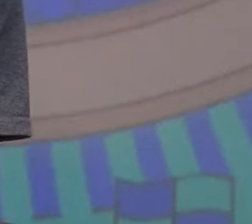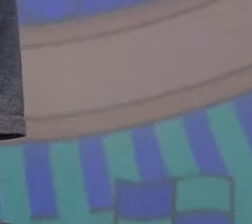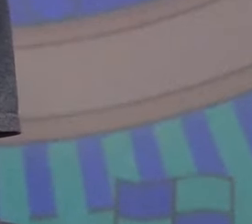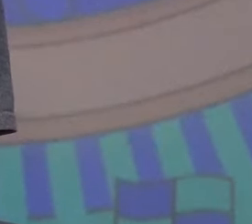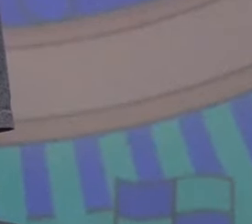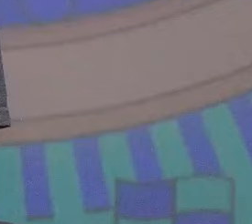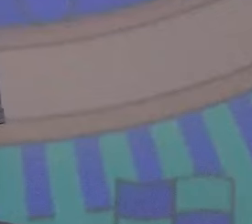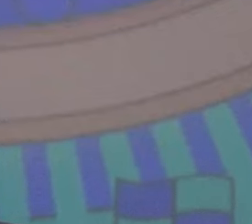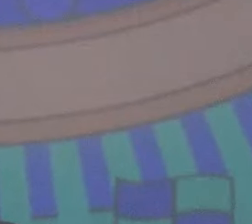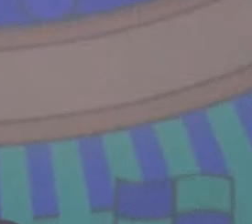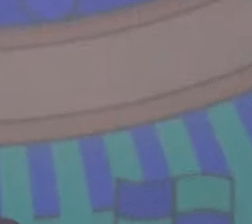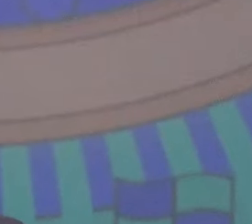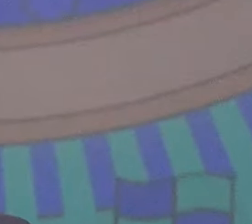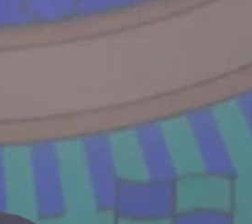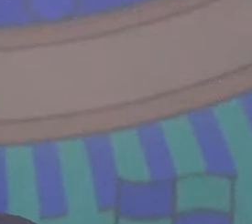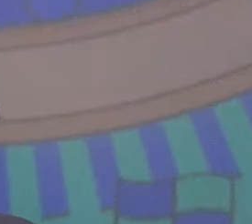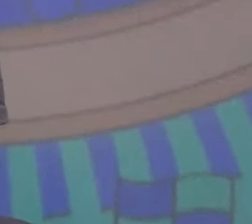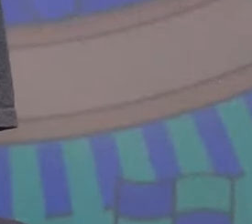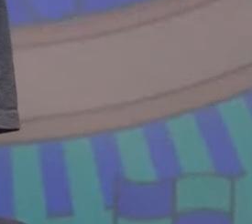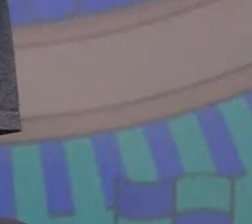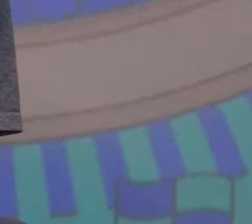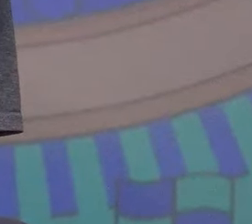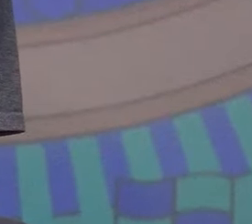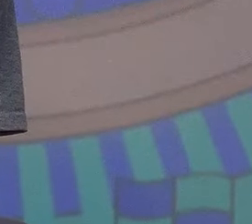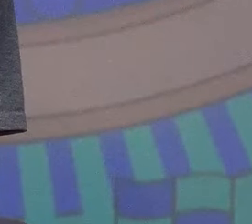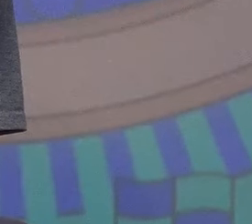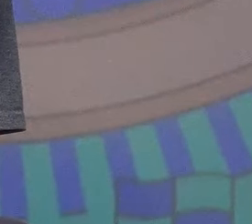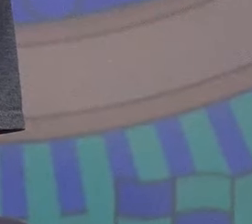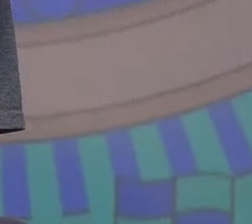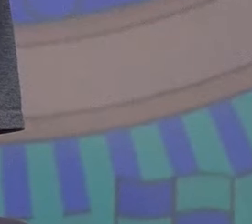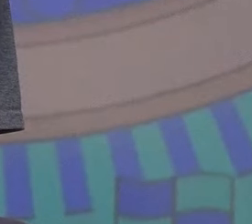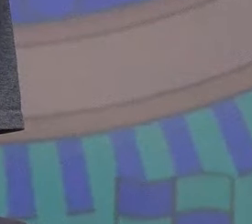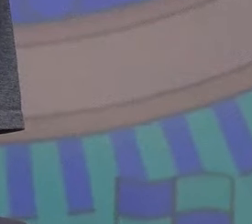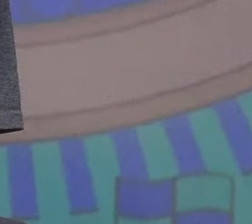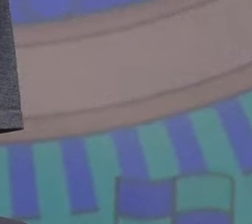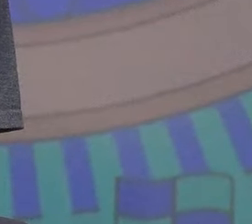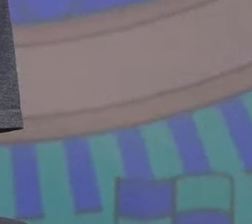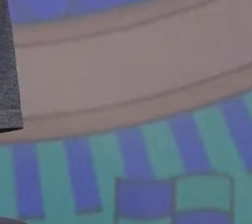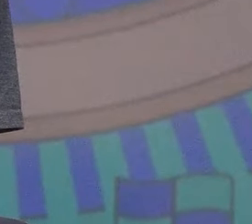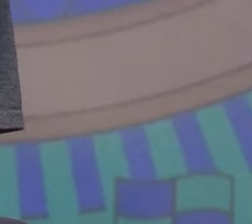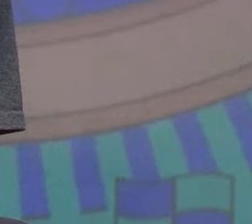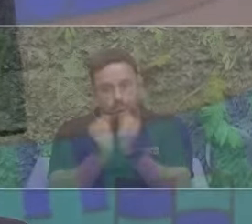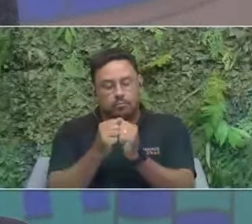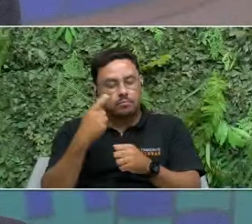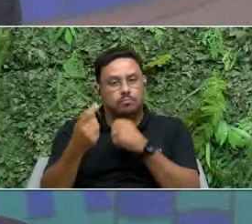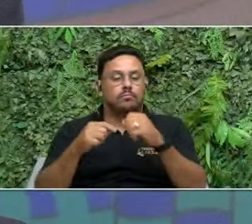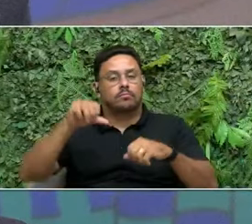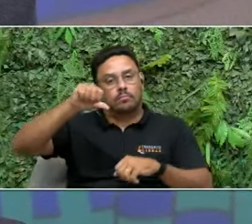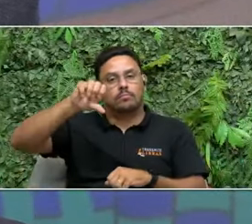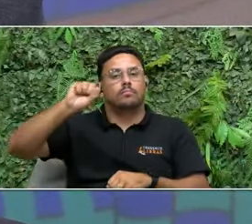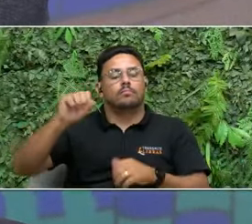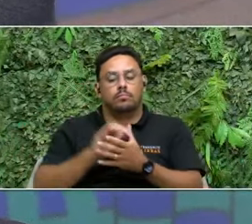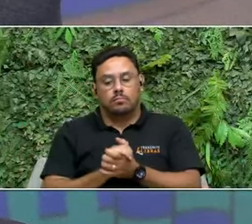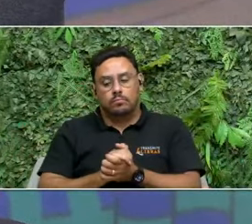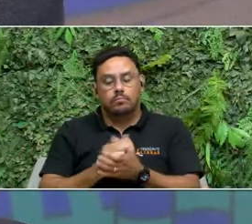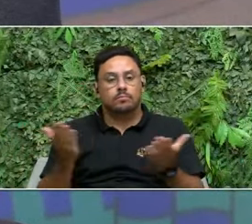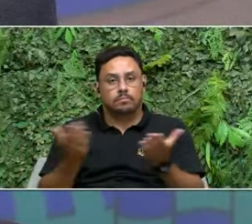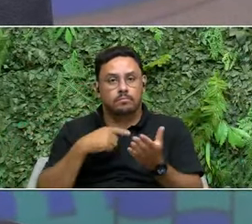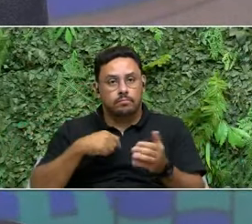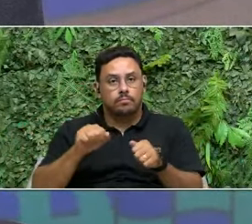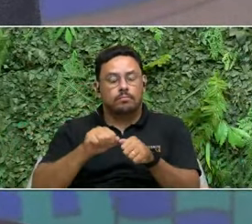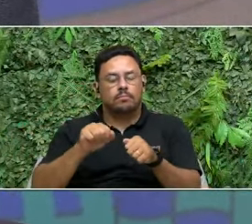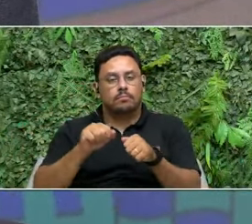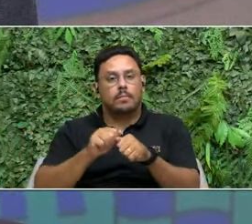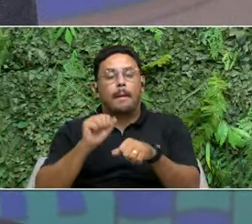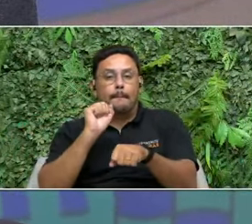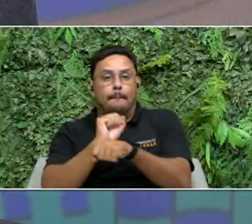99 316 98 98 participe do clássico jogue com a gente também e venha com a 98 olha só a gente vai